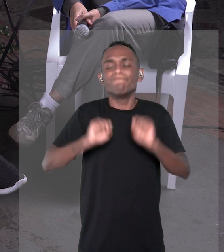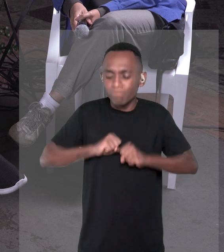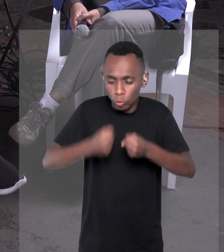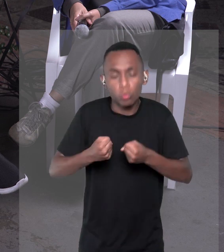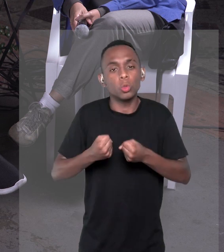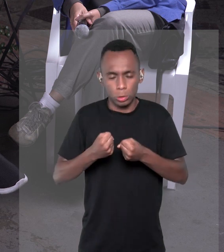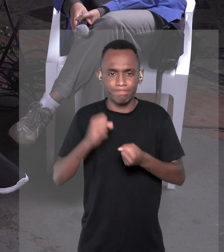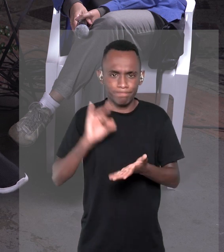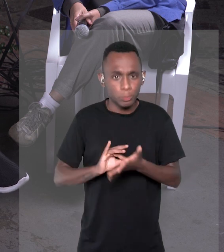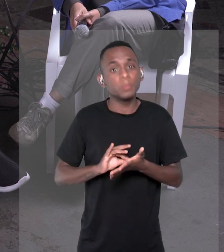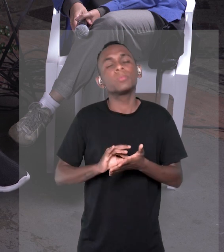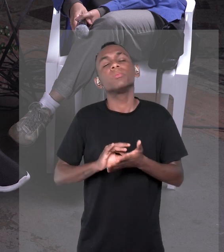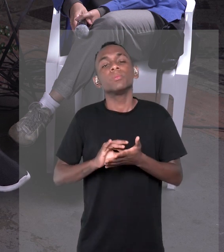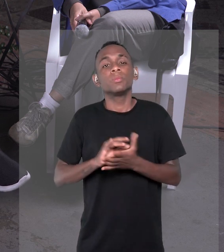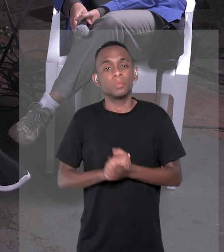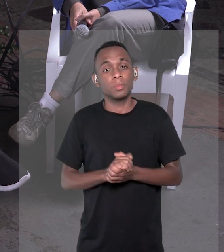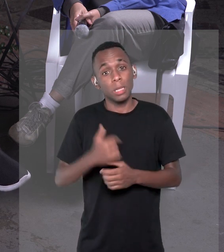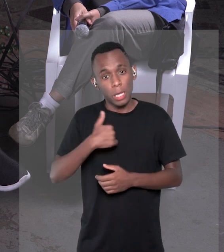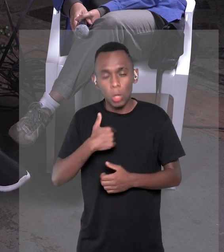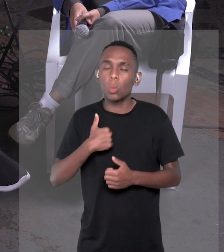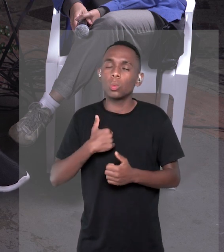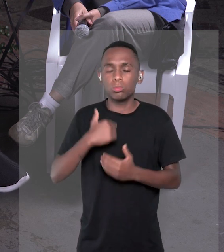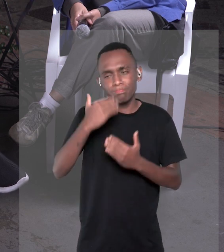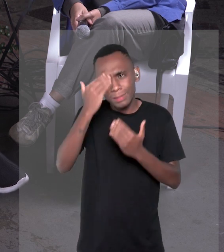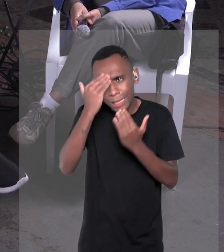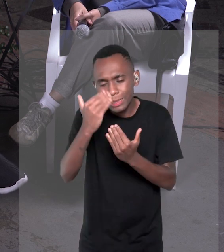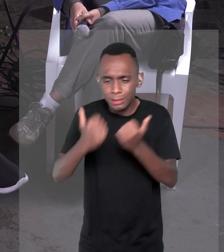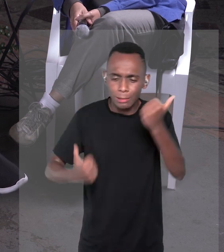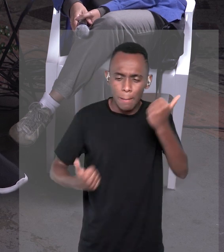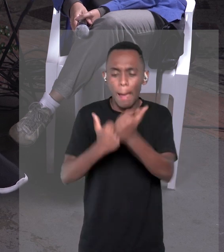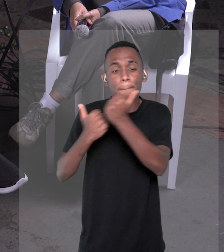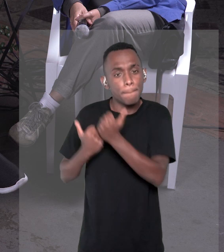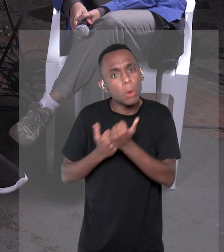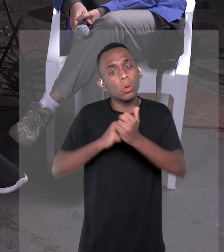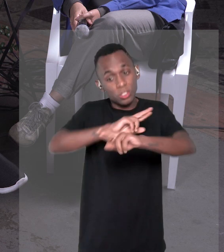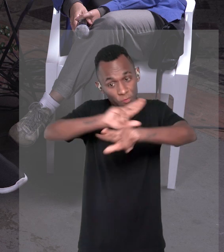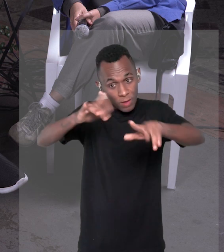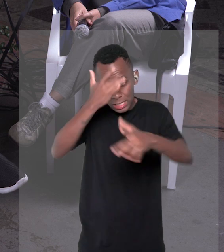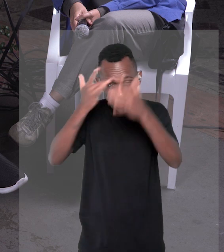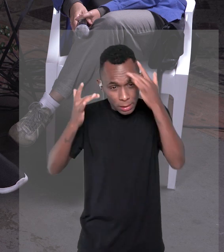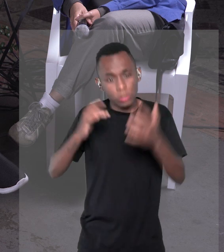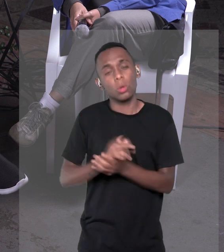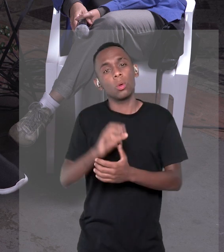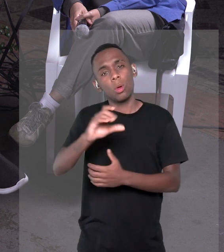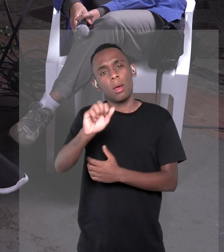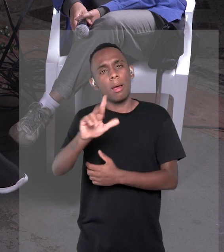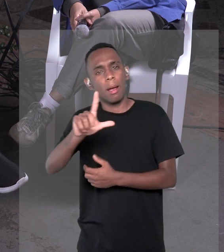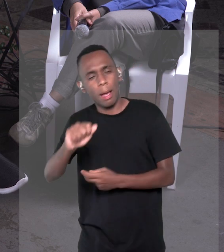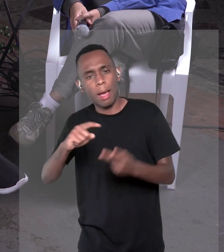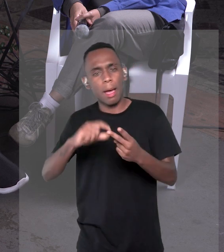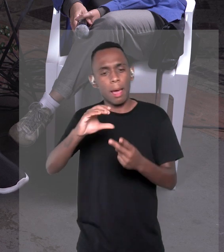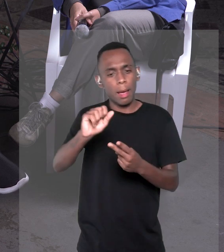de pessoas como Carla, como Carmen Lúcia, não é? E outras tantas que têm escrito